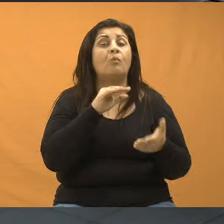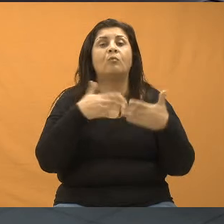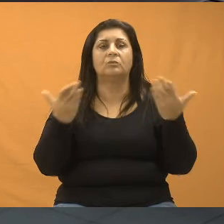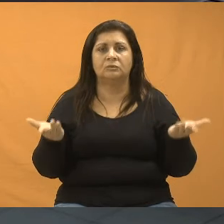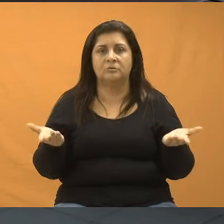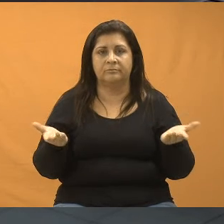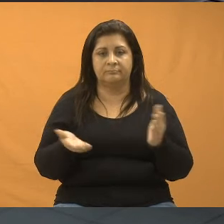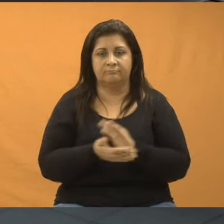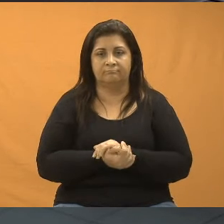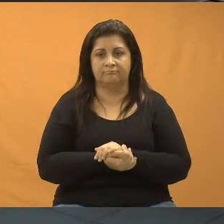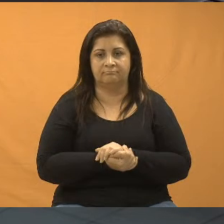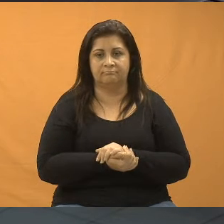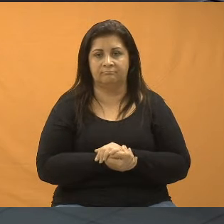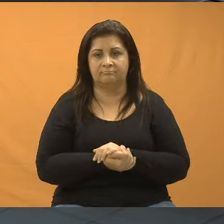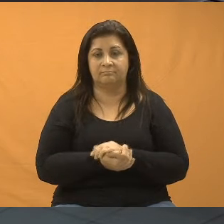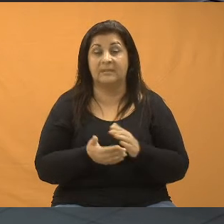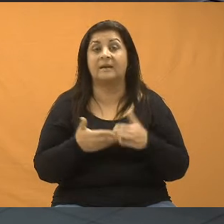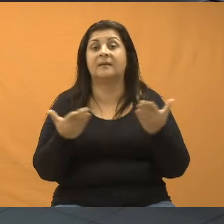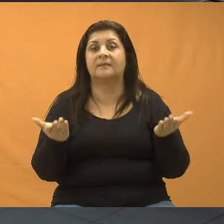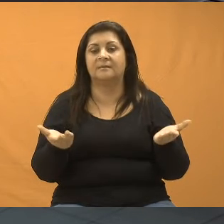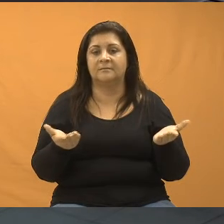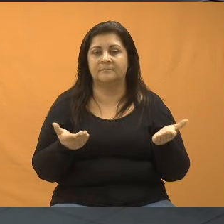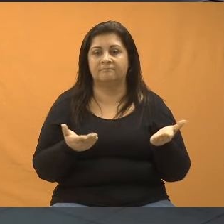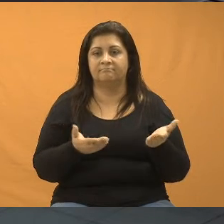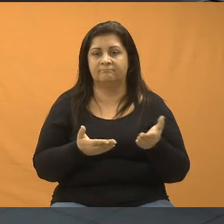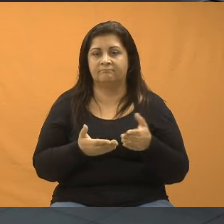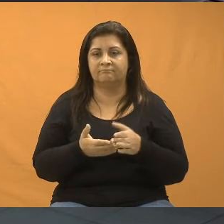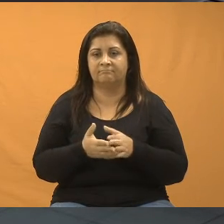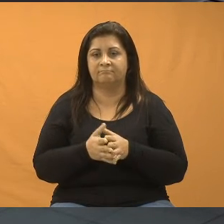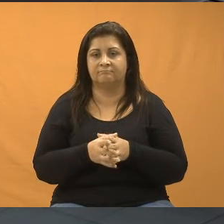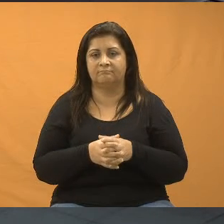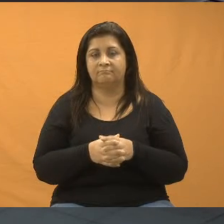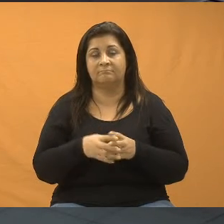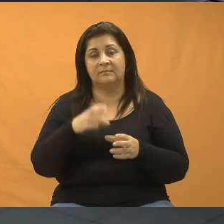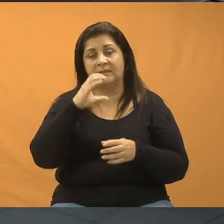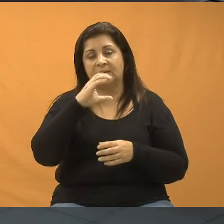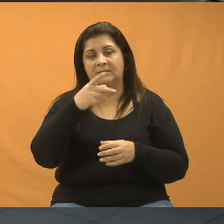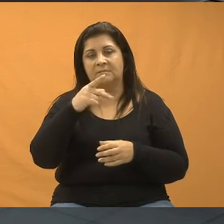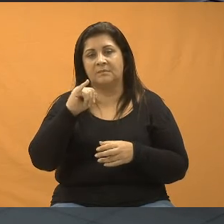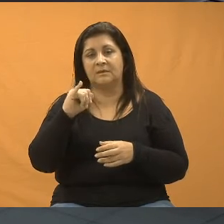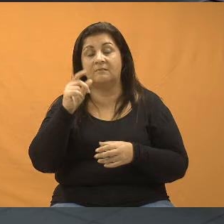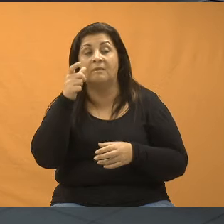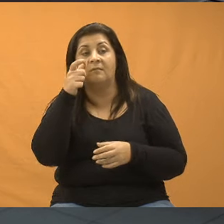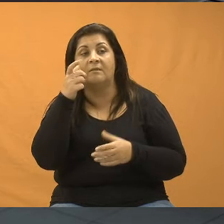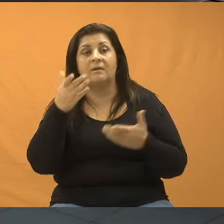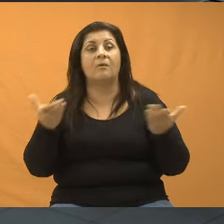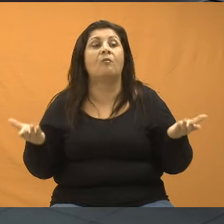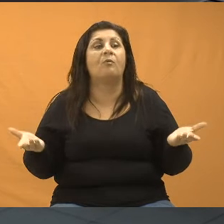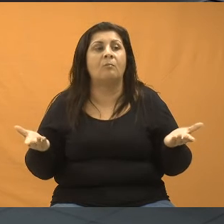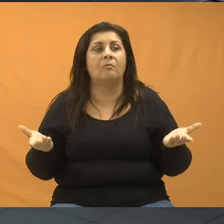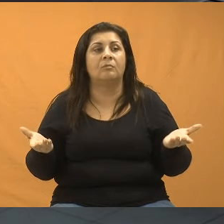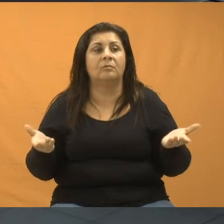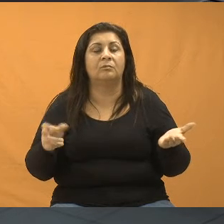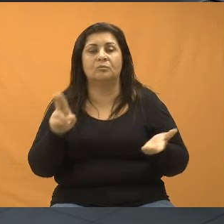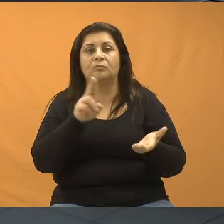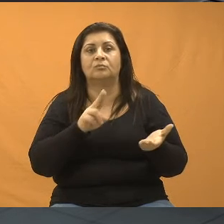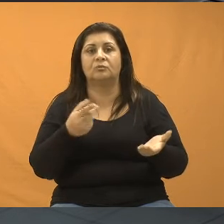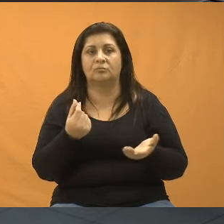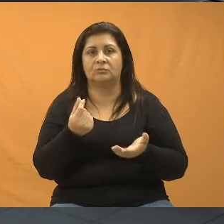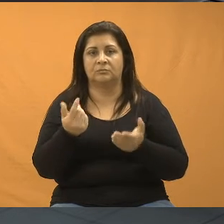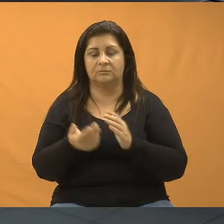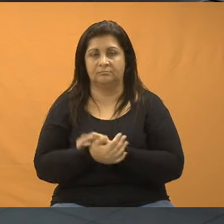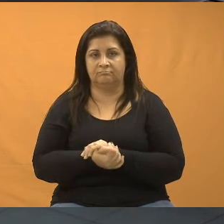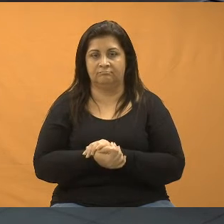Então, provavelmente foi... a CPI vai apurar como que foi gasto até a gente ontem